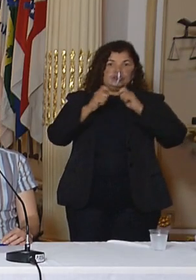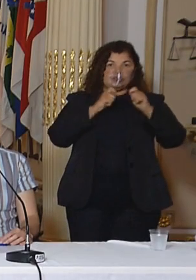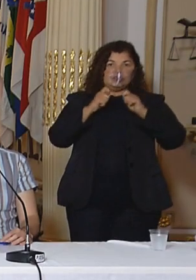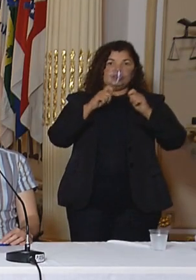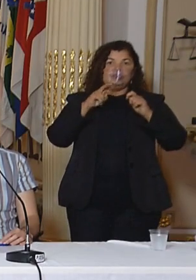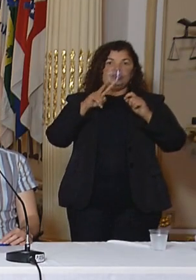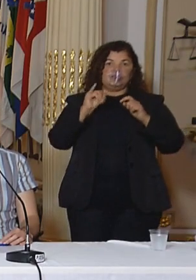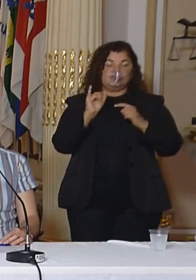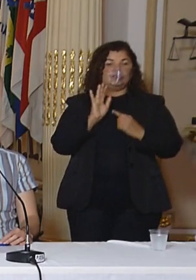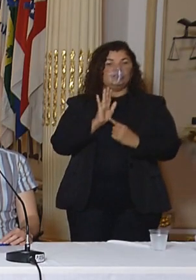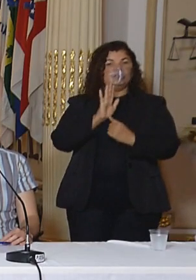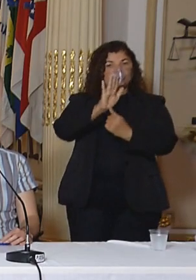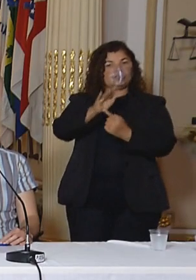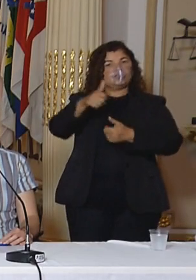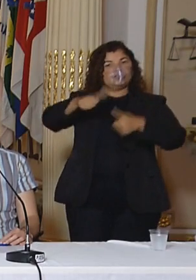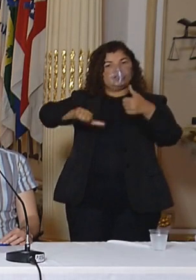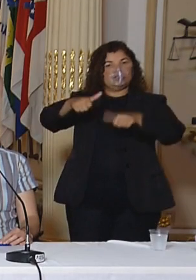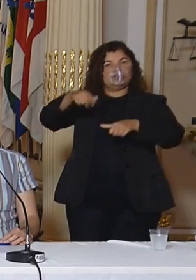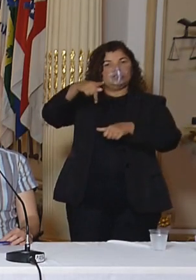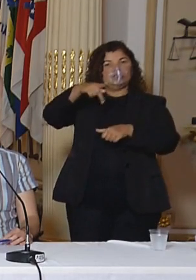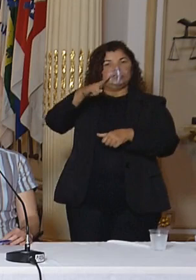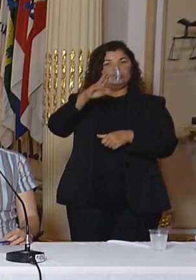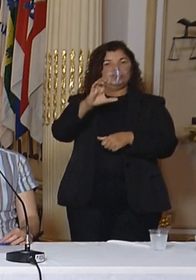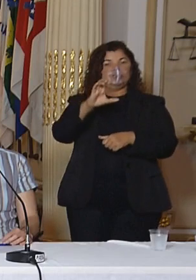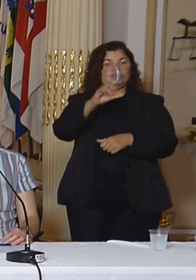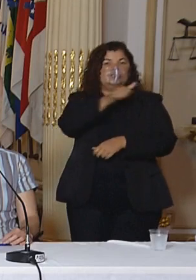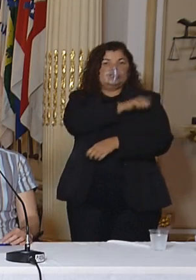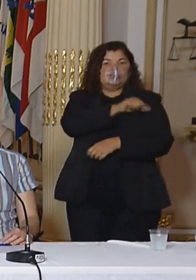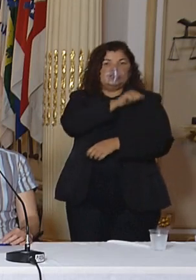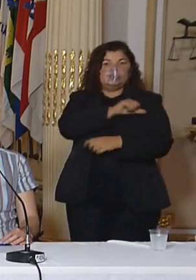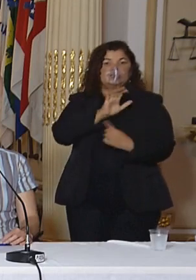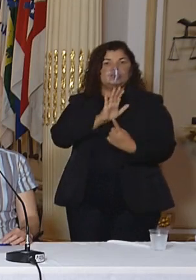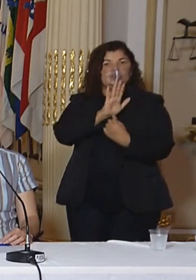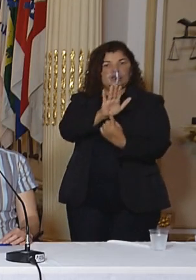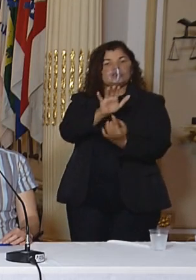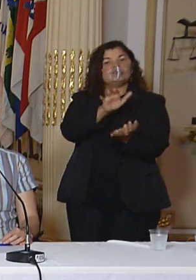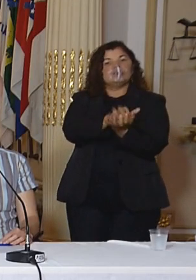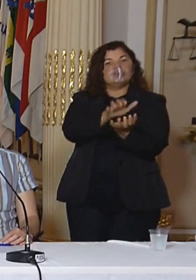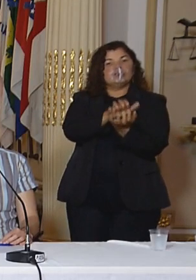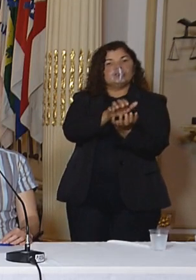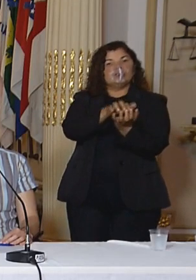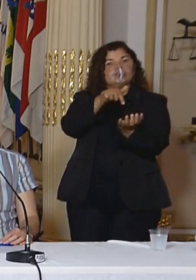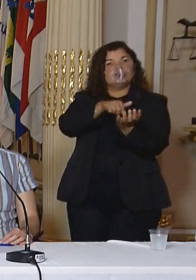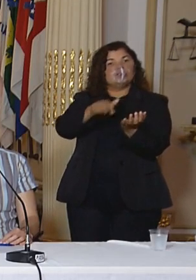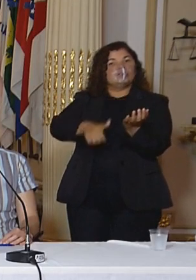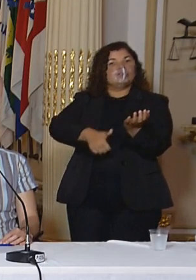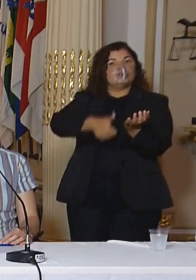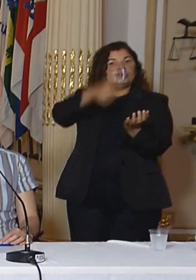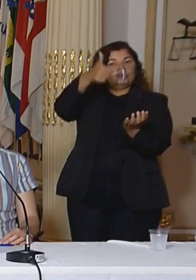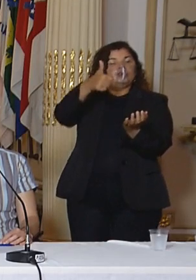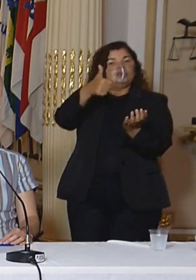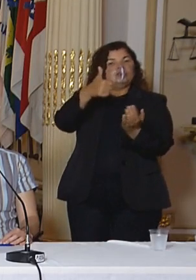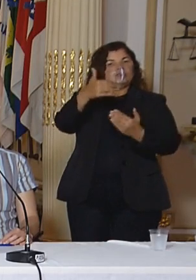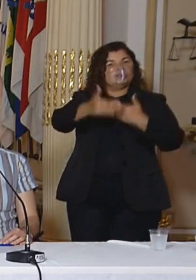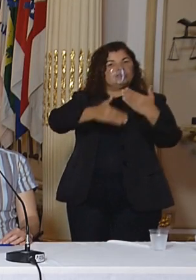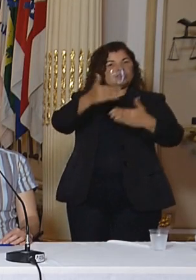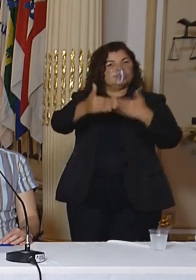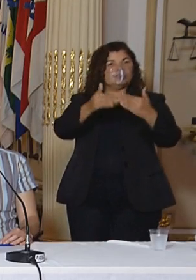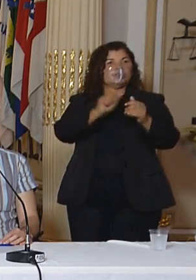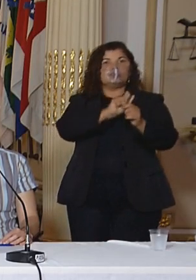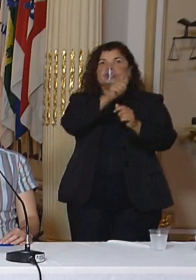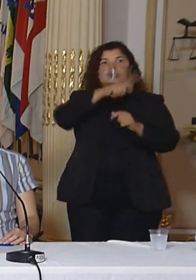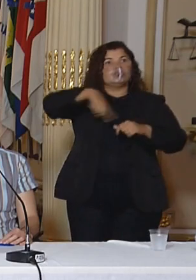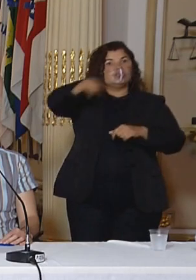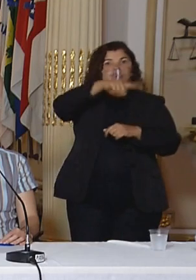da PUC do Rio, colocando que Pernambuco hoje é o estado que tem o melhor desempenho entre todos os estados